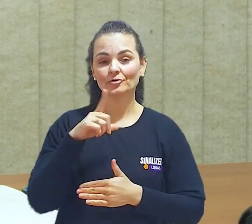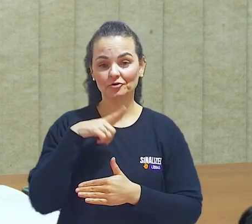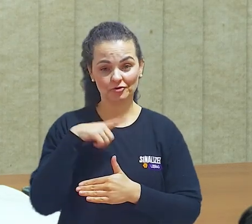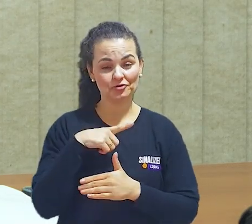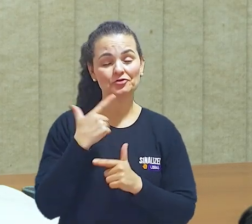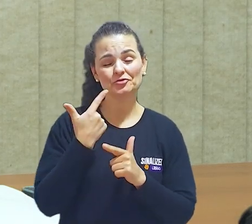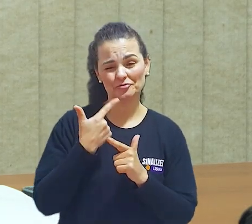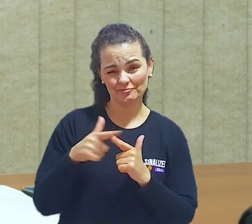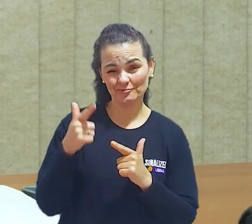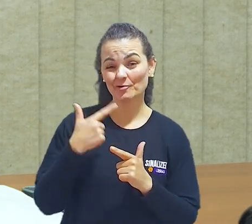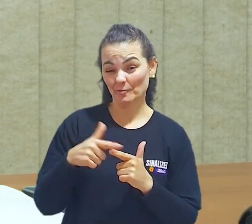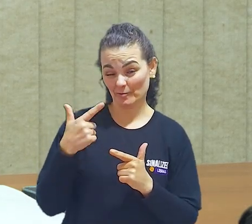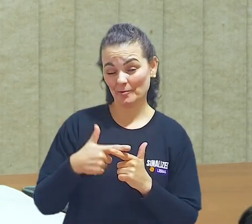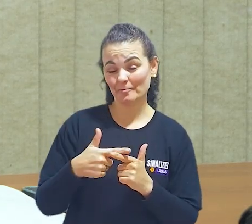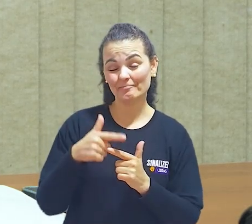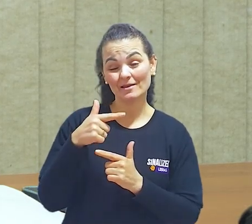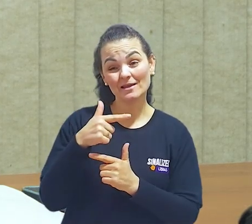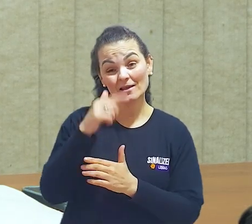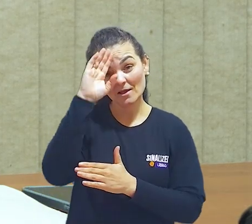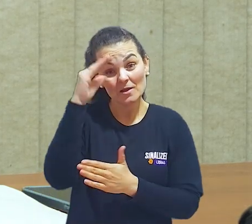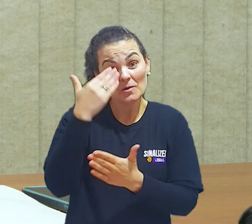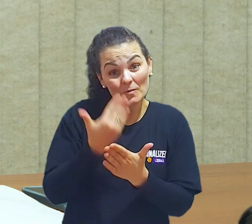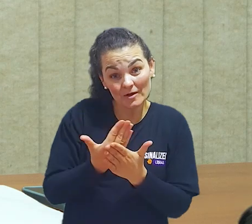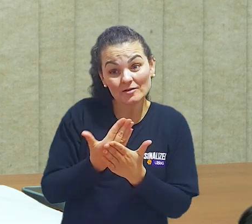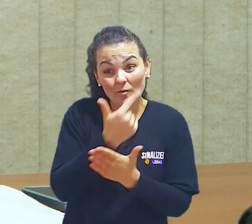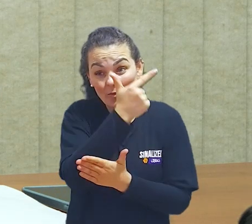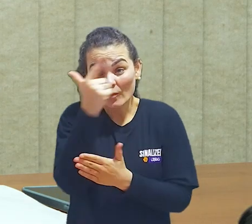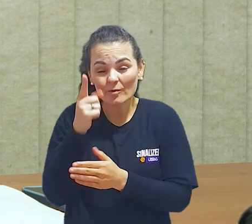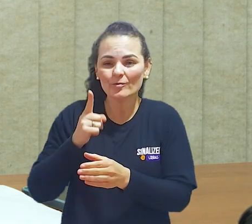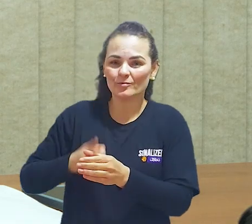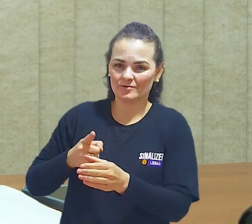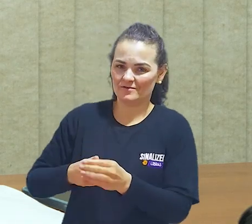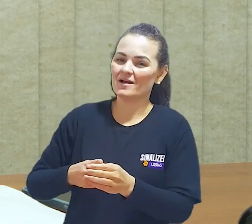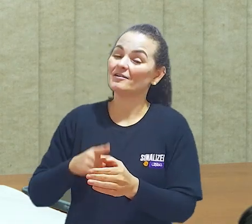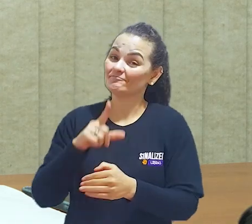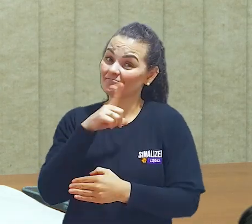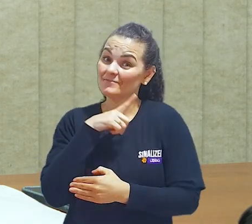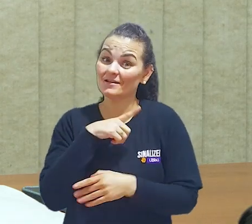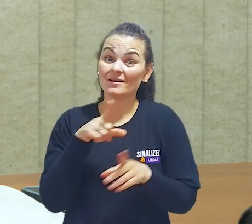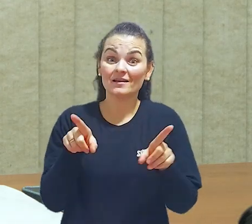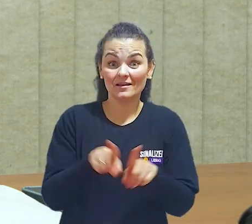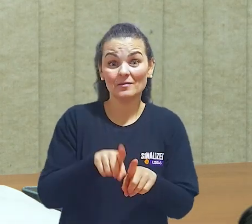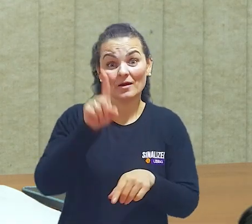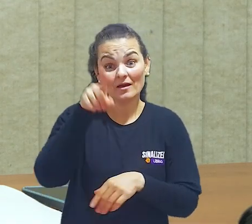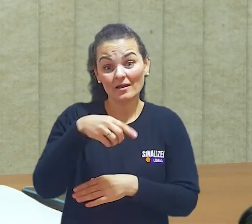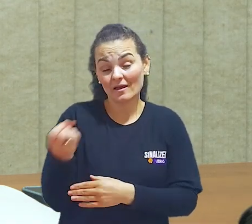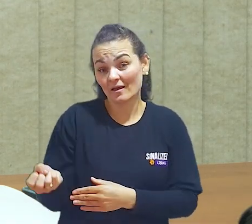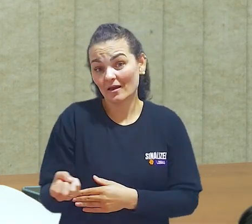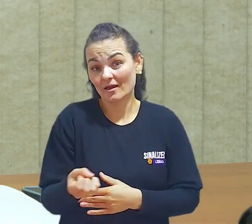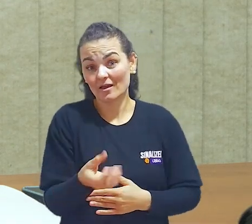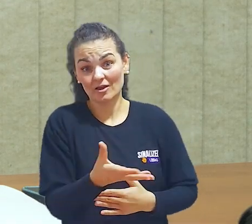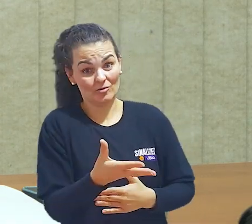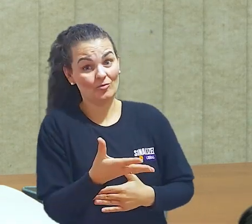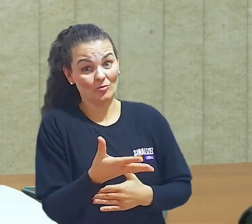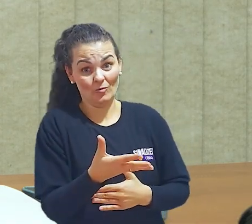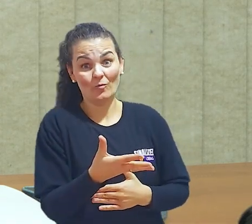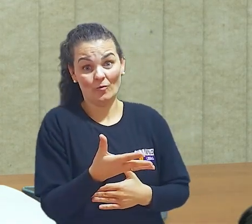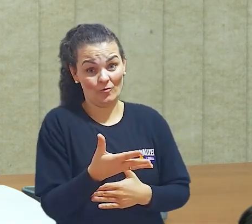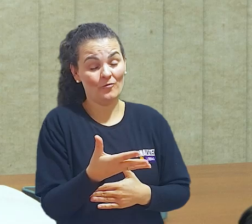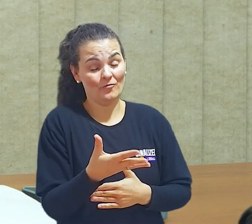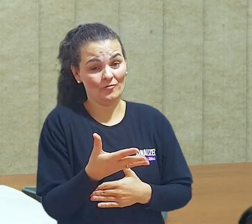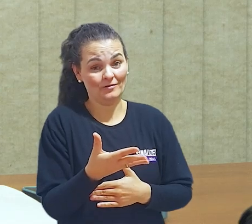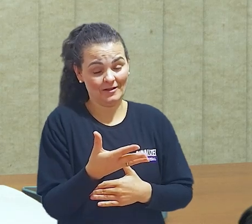cidades elas estejam passando, enfrentando, que é este meio novo de se locomover,